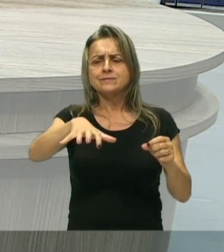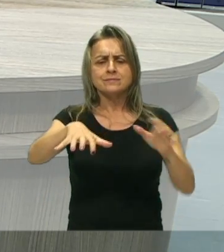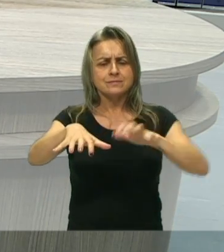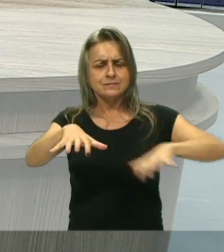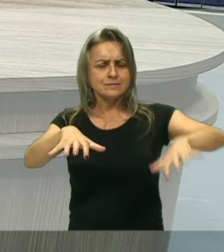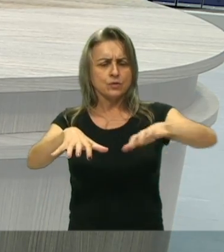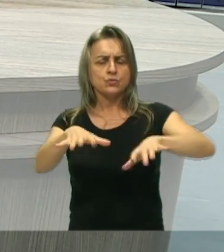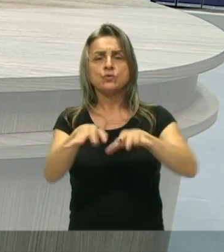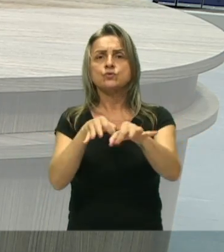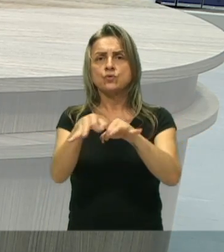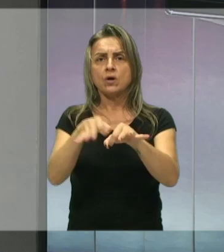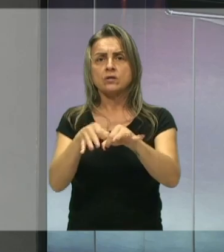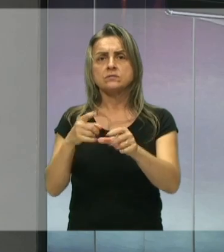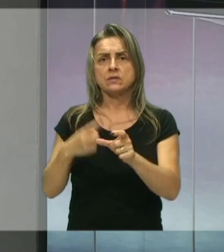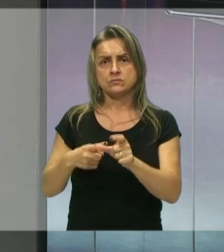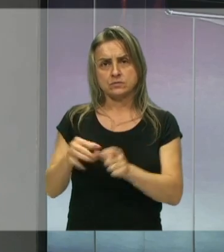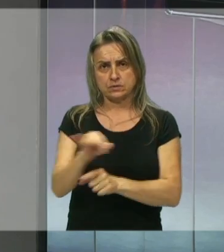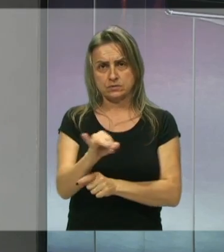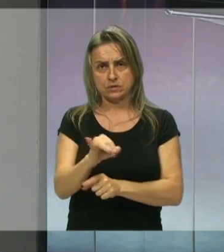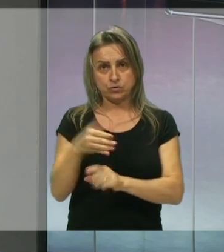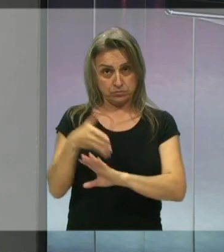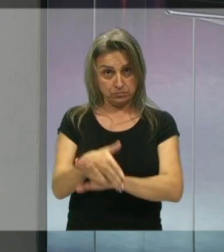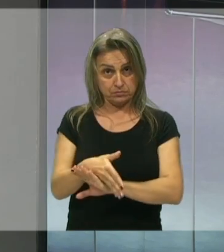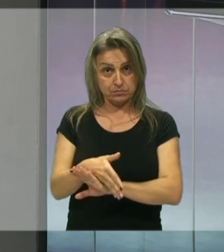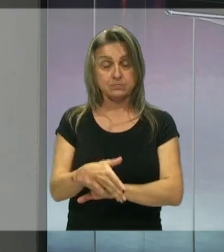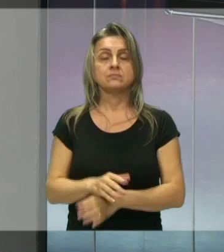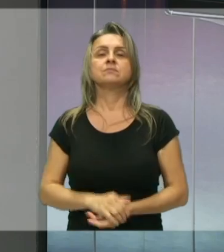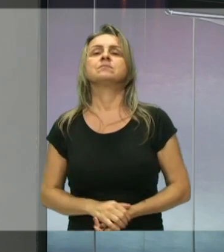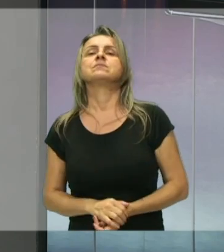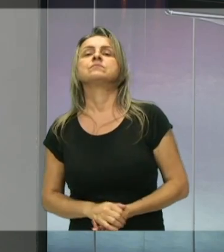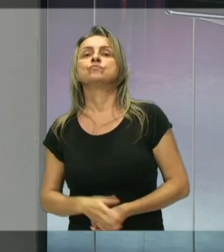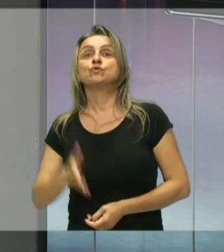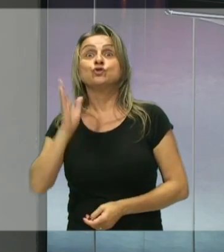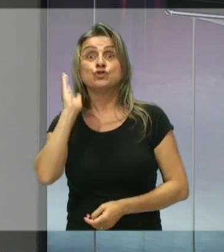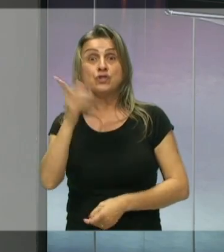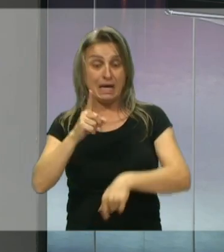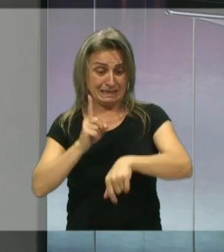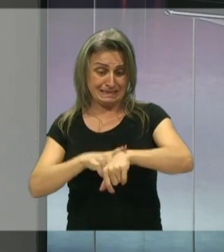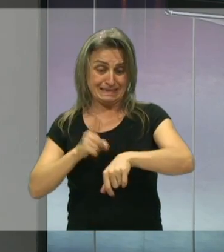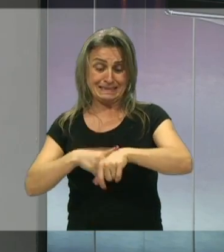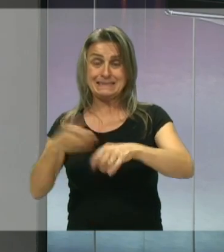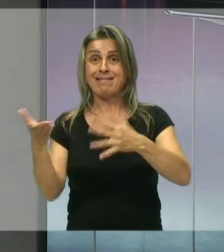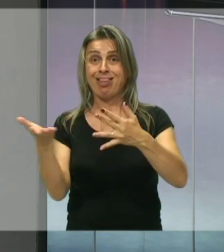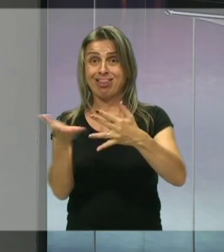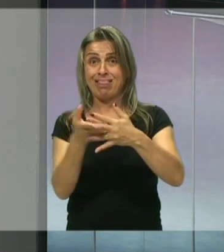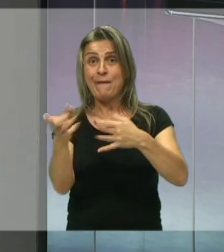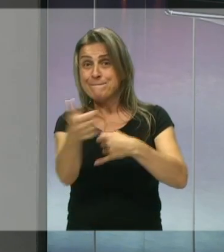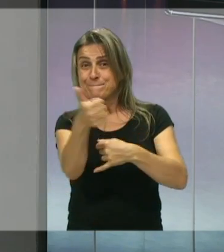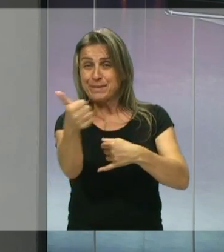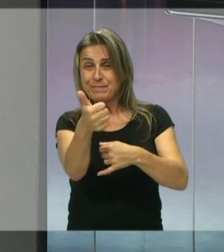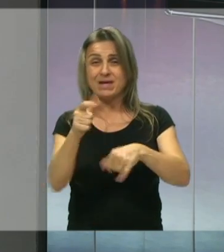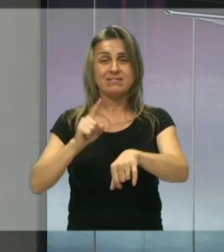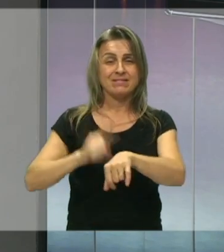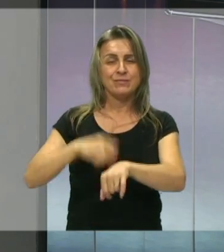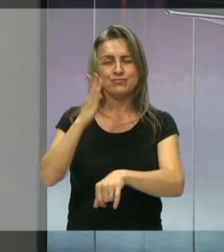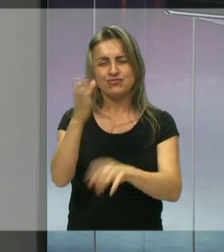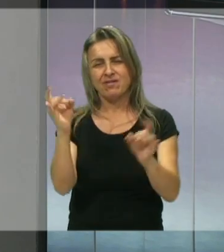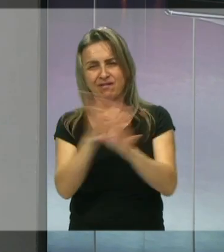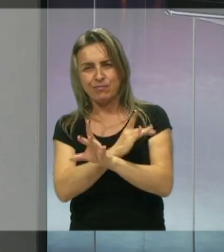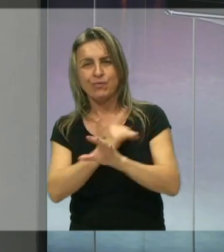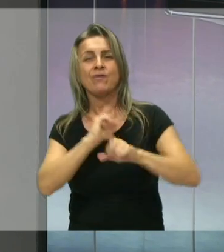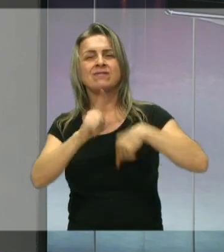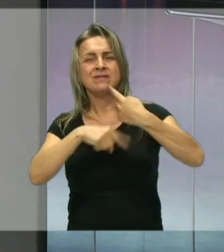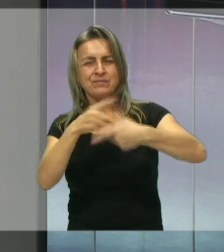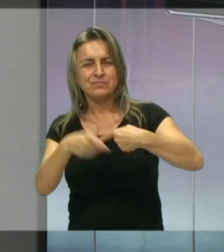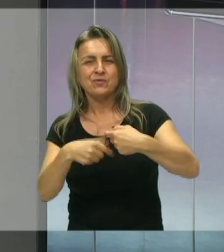forma. Nossa, nós já estouramos o tempo do primeiro bloco. Na sequência, a gente continua aqui falando mais a respeito